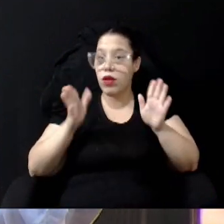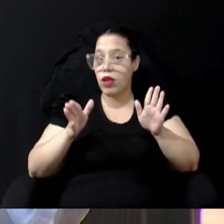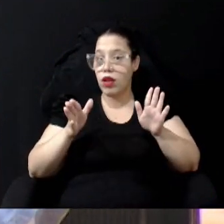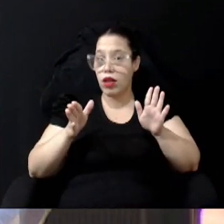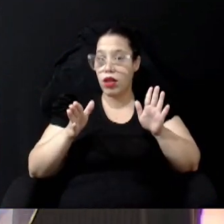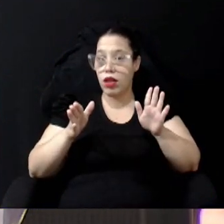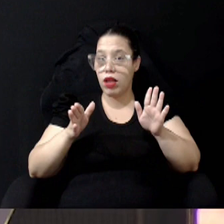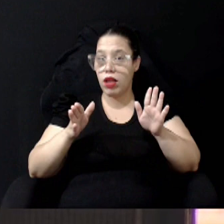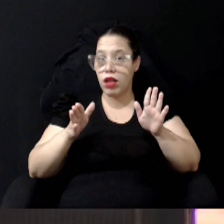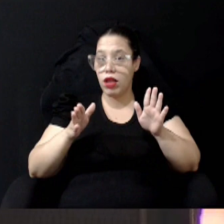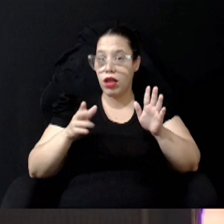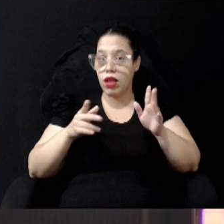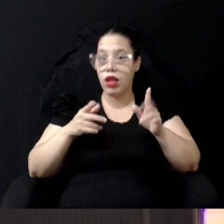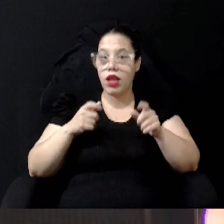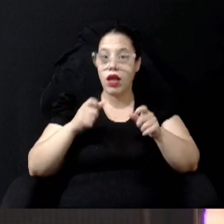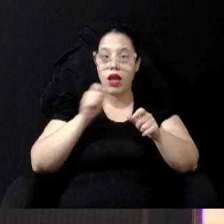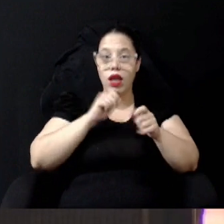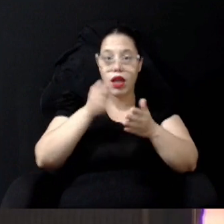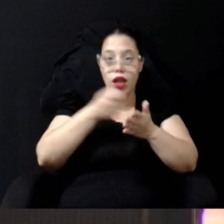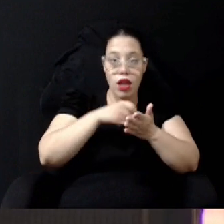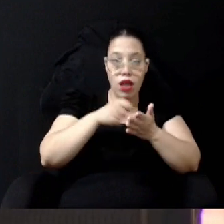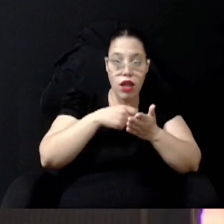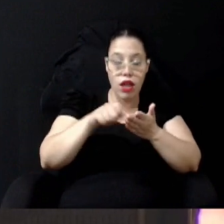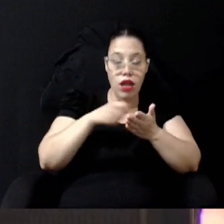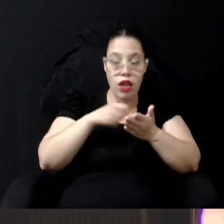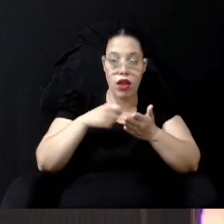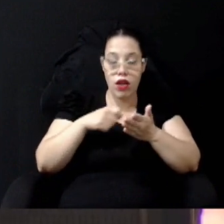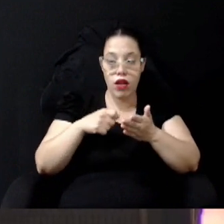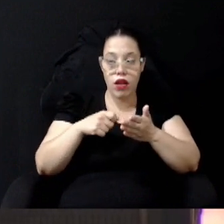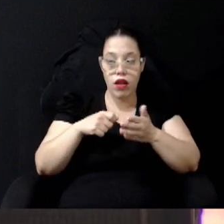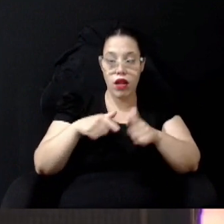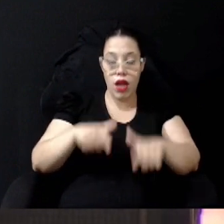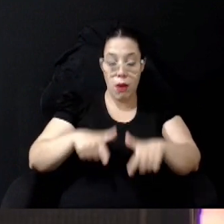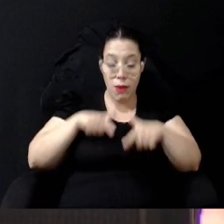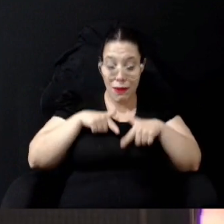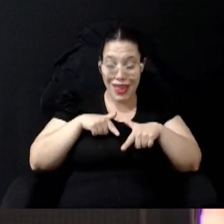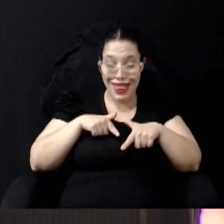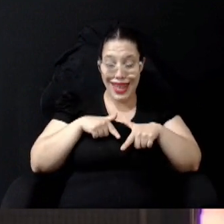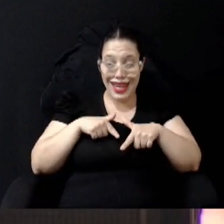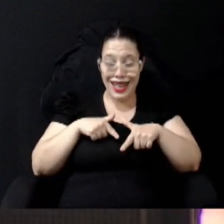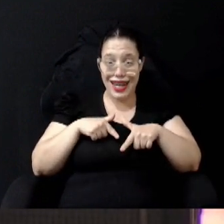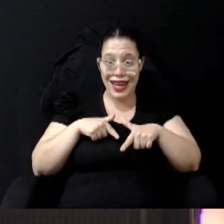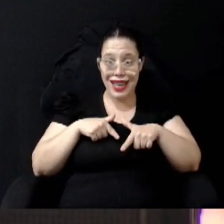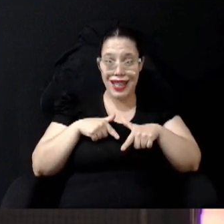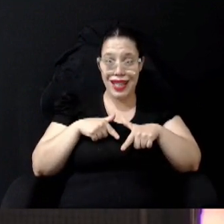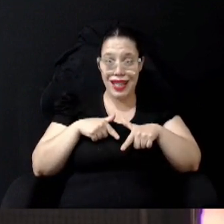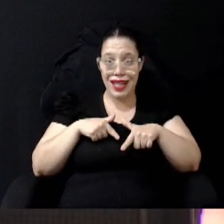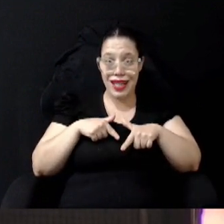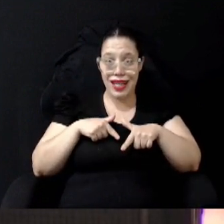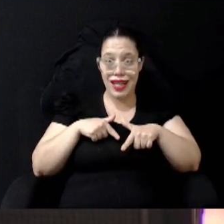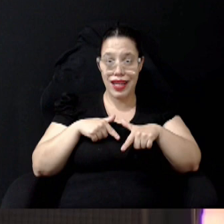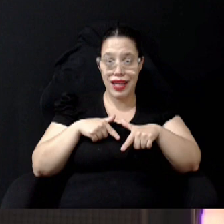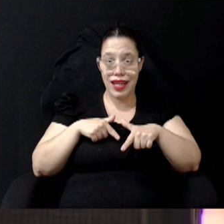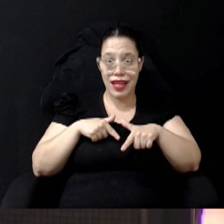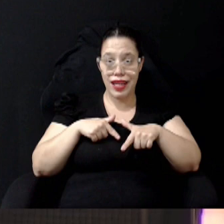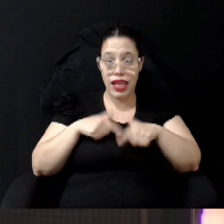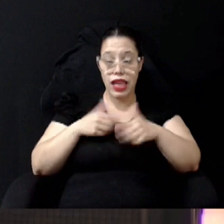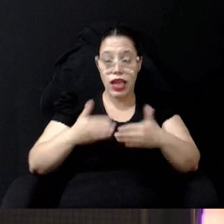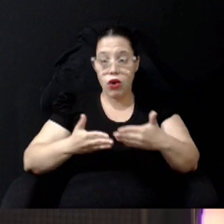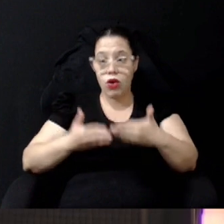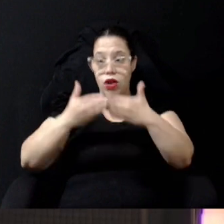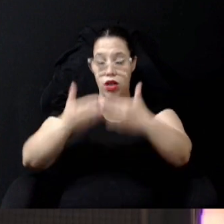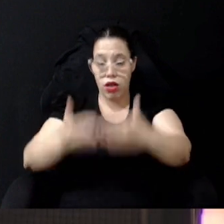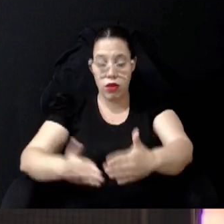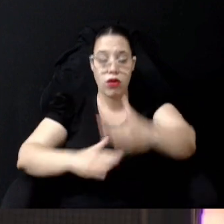acabei descrevendo que ela vai receber aqui uma medalha que é concedida pela